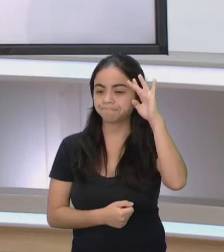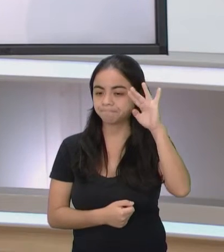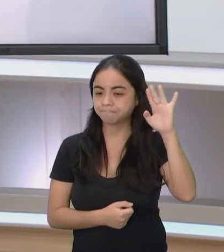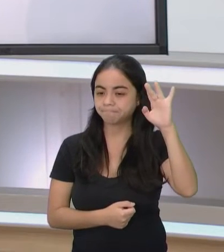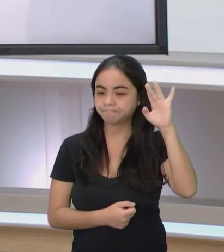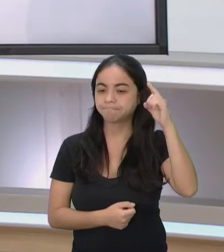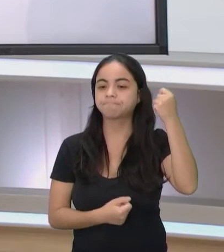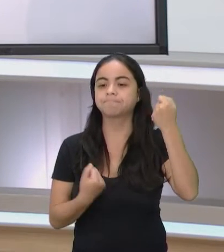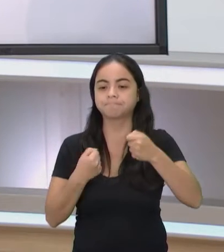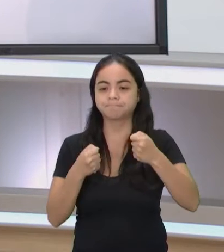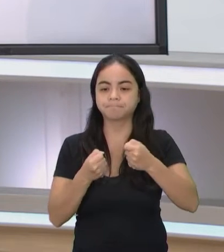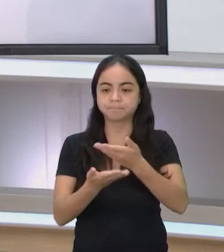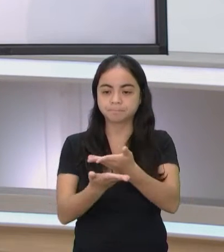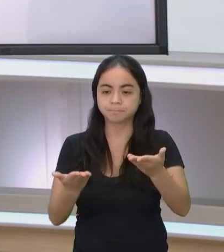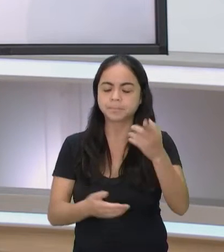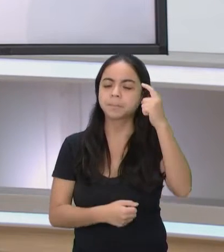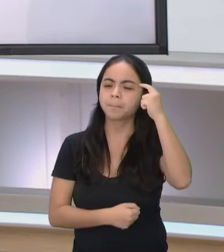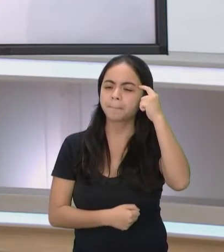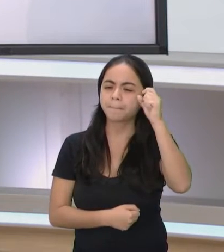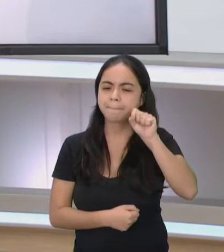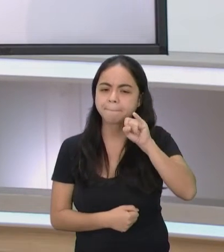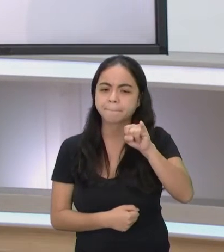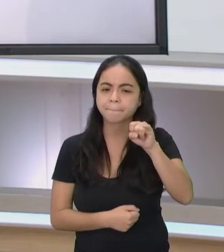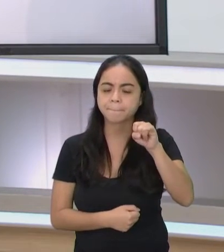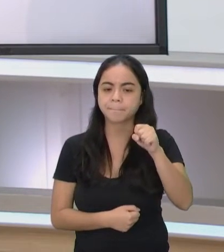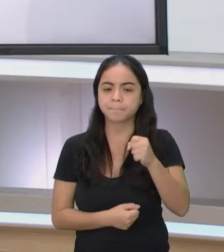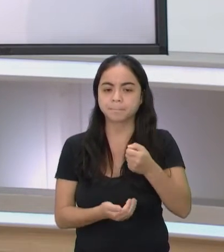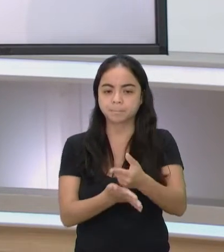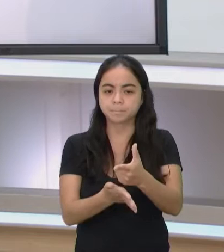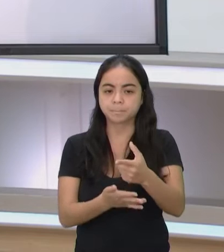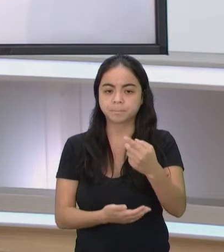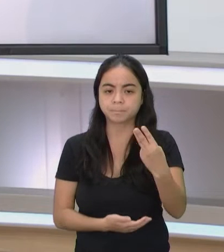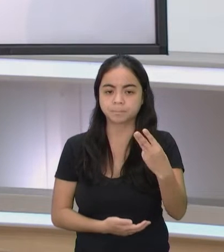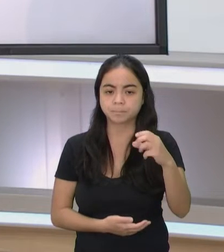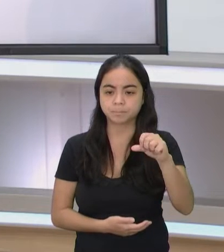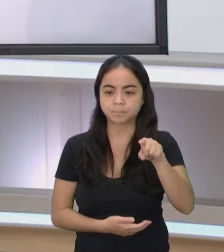preciso que vocês pensem se vocês pagariam 39,6% a mais ou